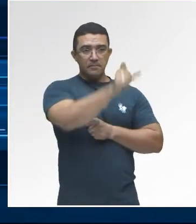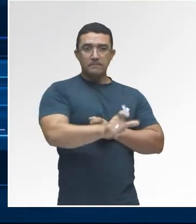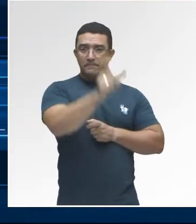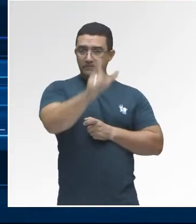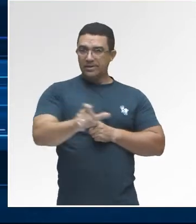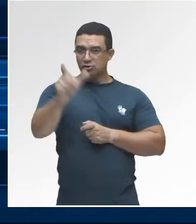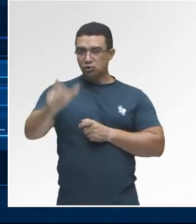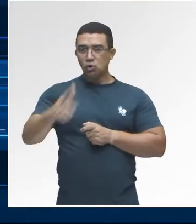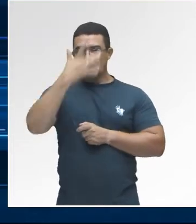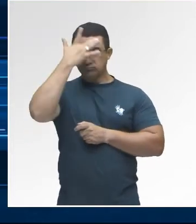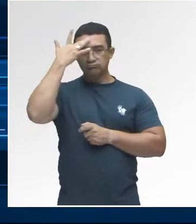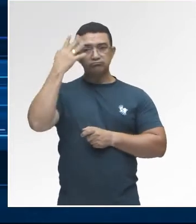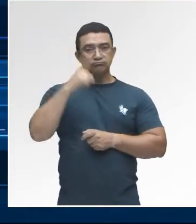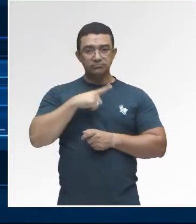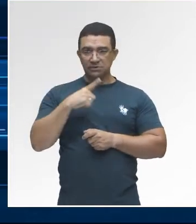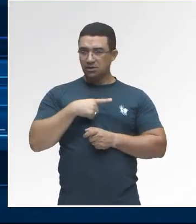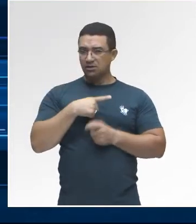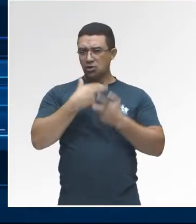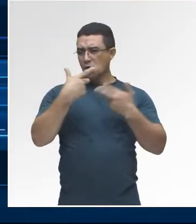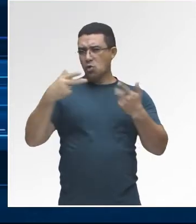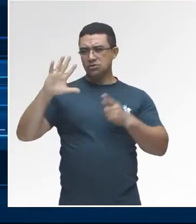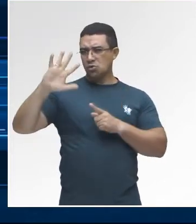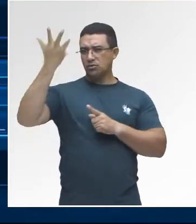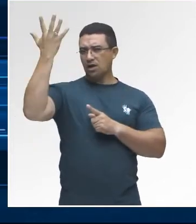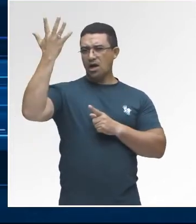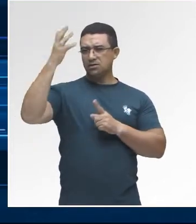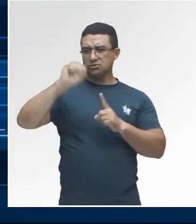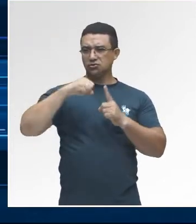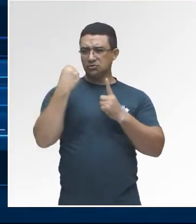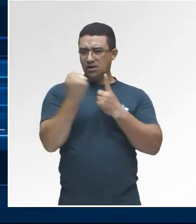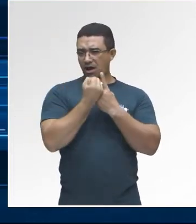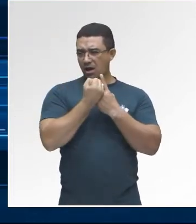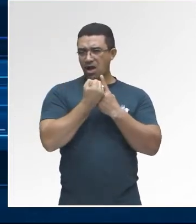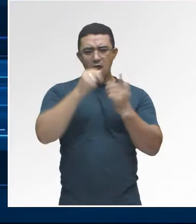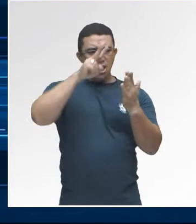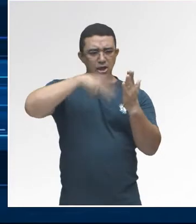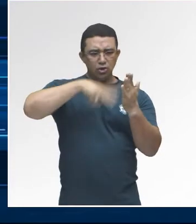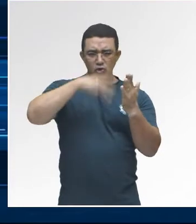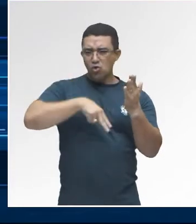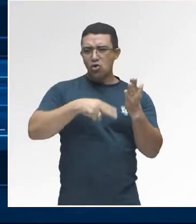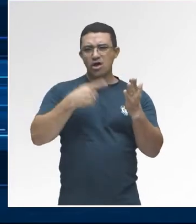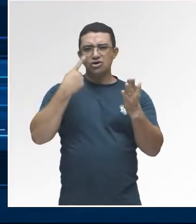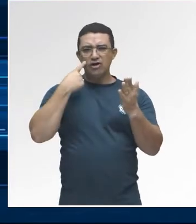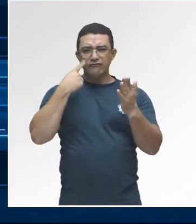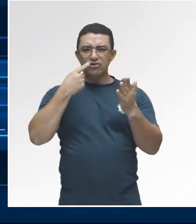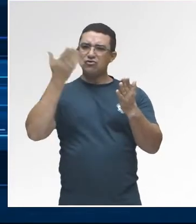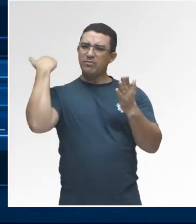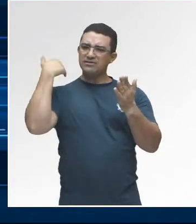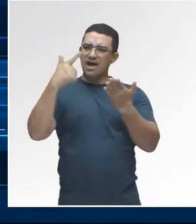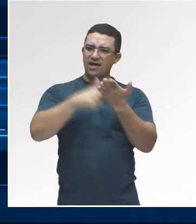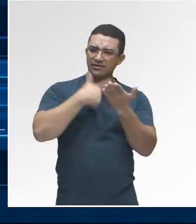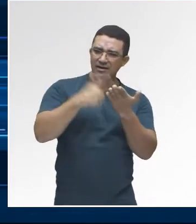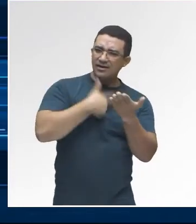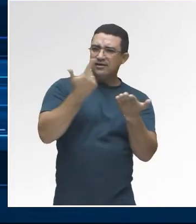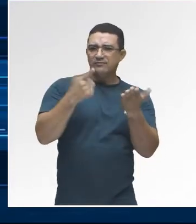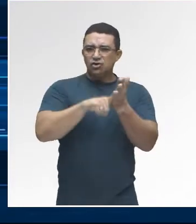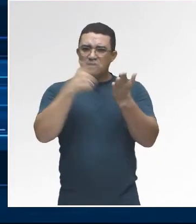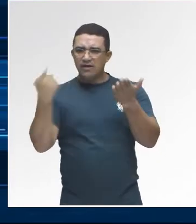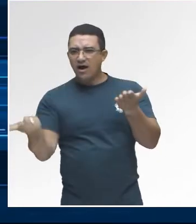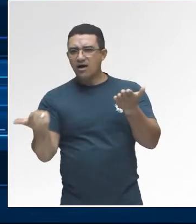dos fatos sociais, das leituras que já realizou, dos filmes que já assistiu,